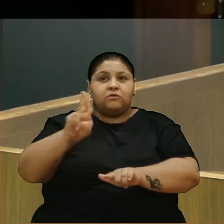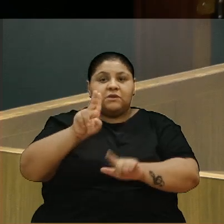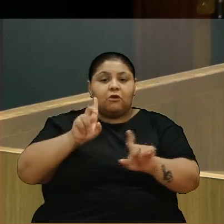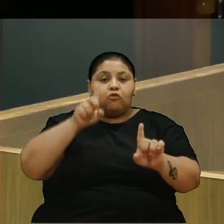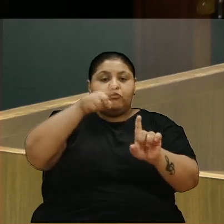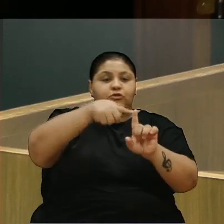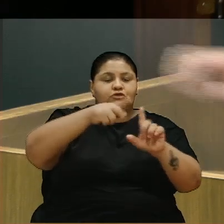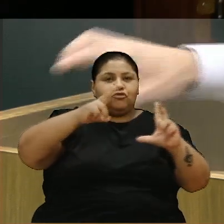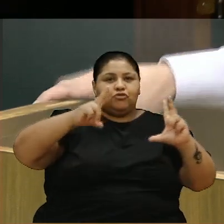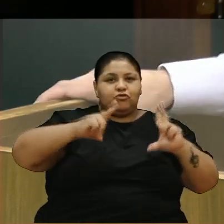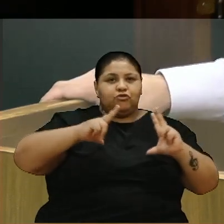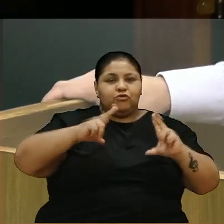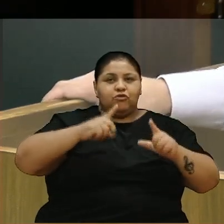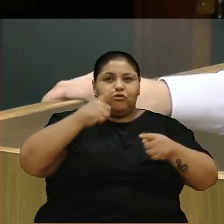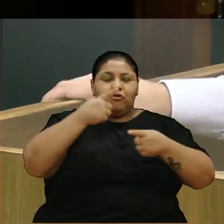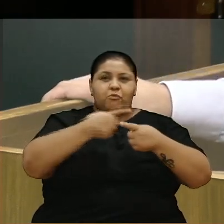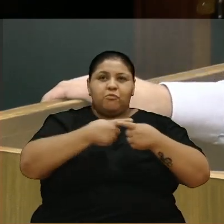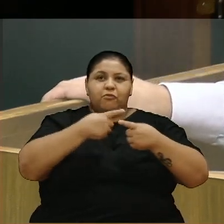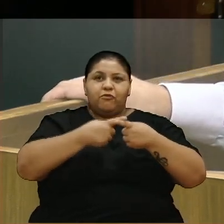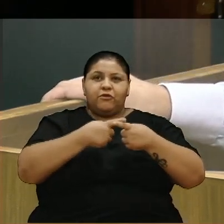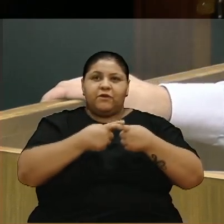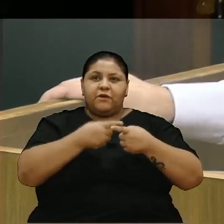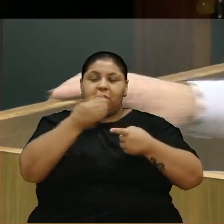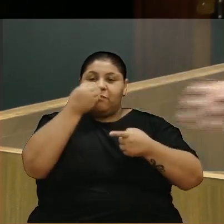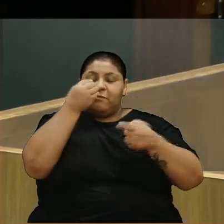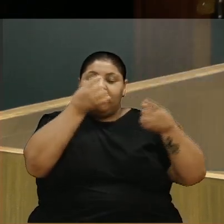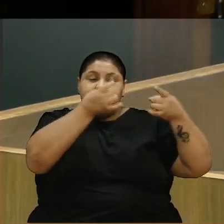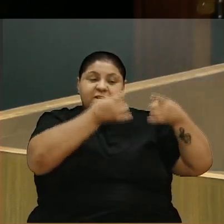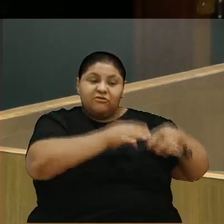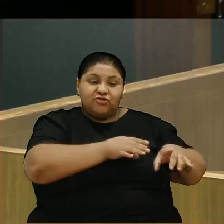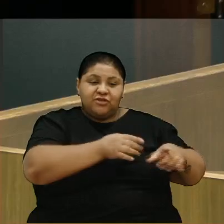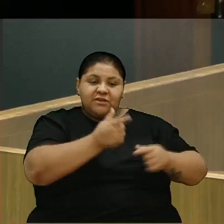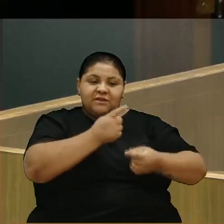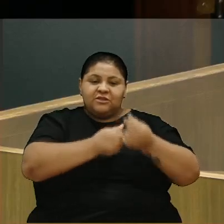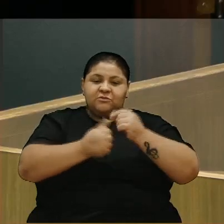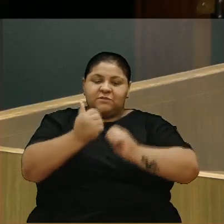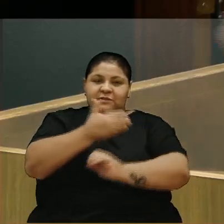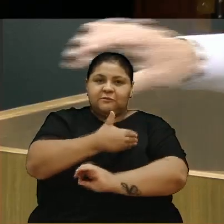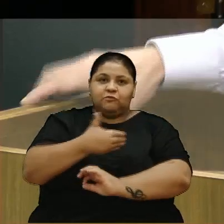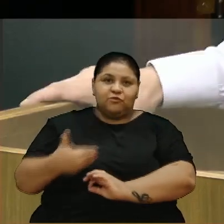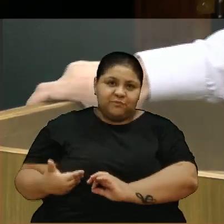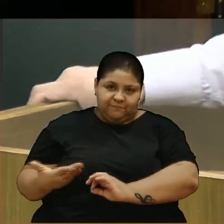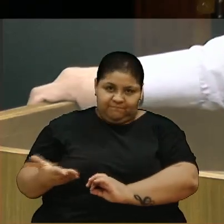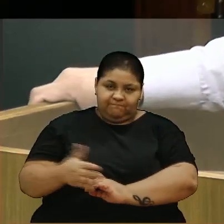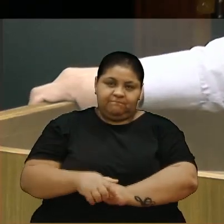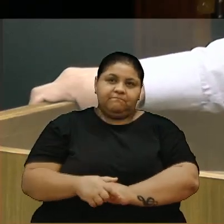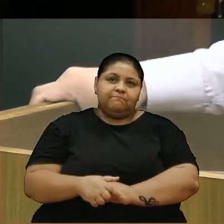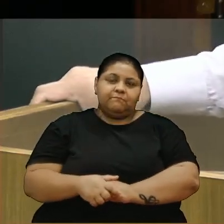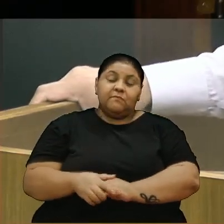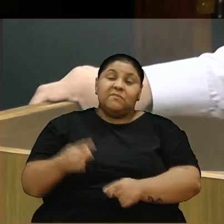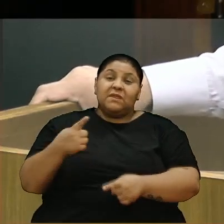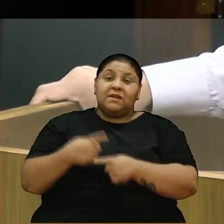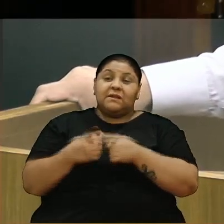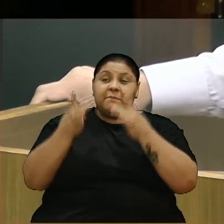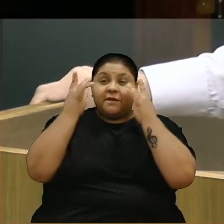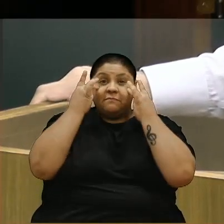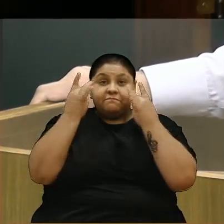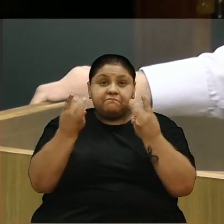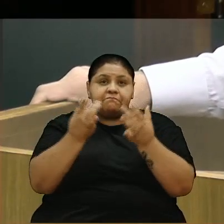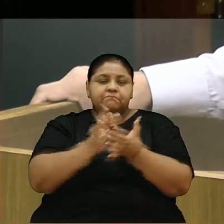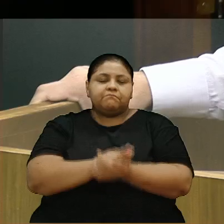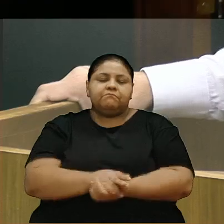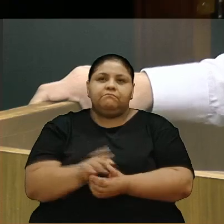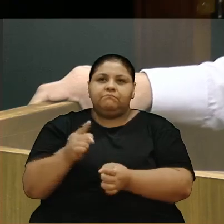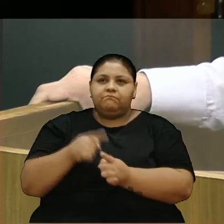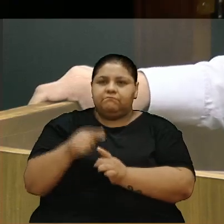que enfraquece a administração pública e o uso legítimo desses espaços. Então, e chama também a atenção, porque